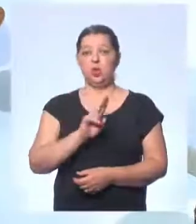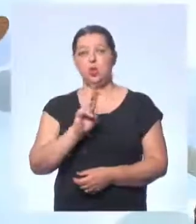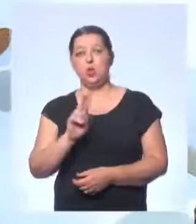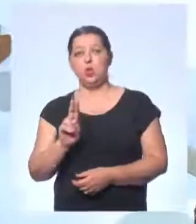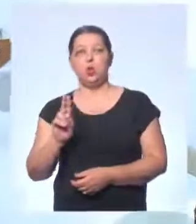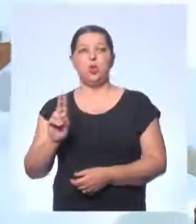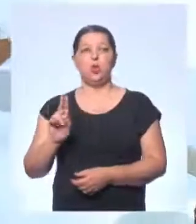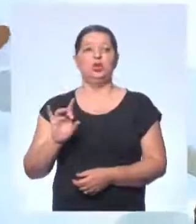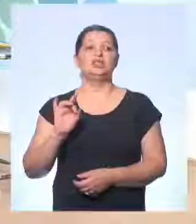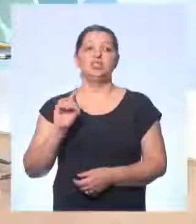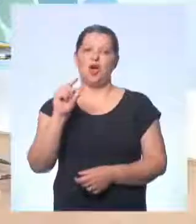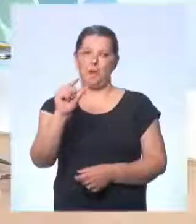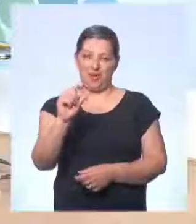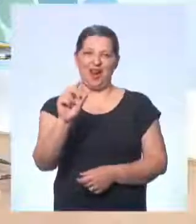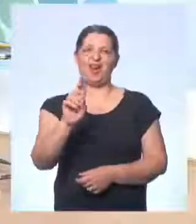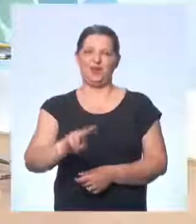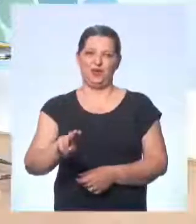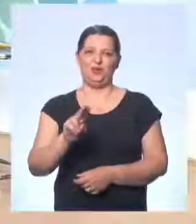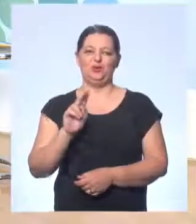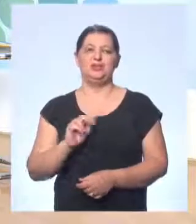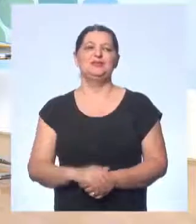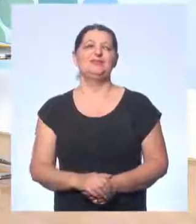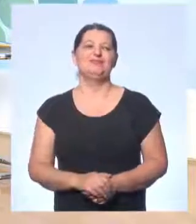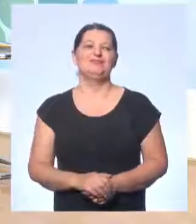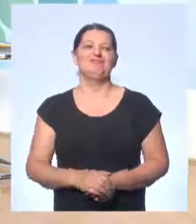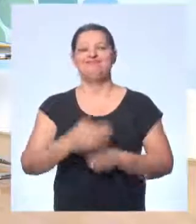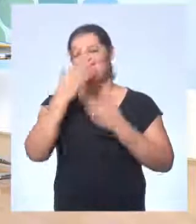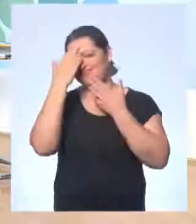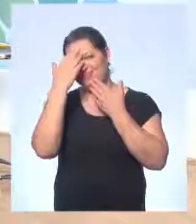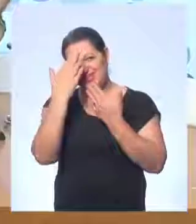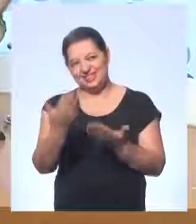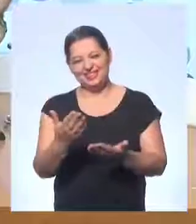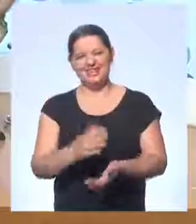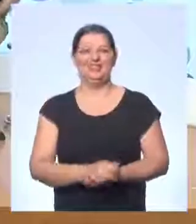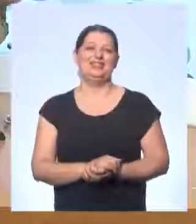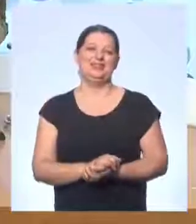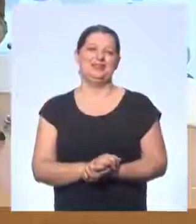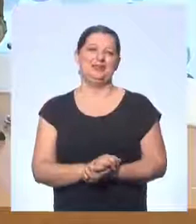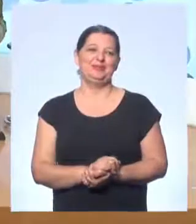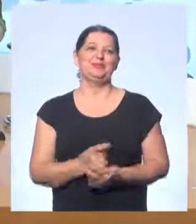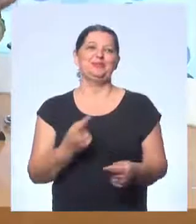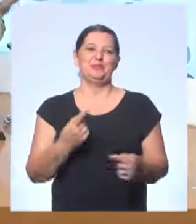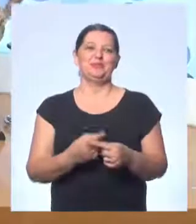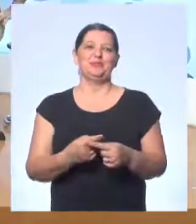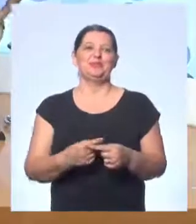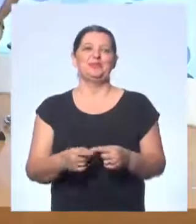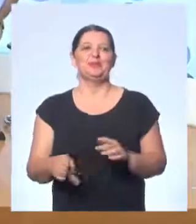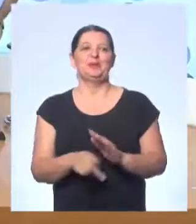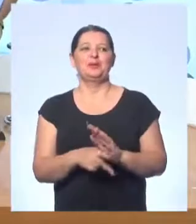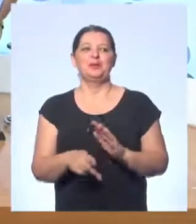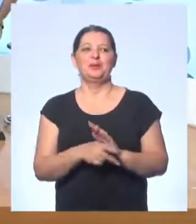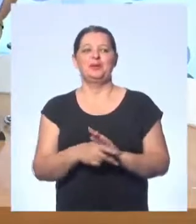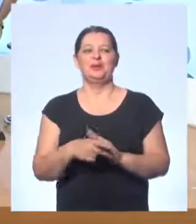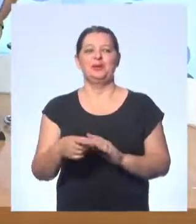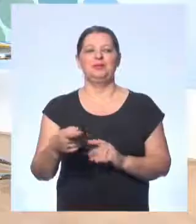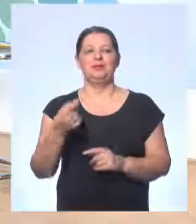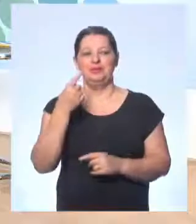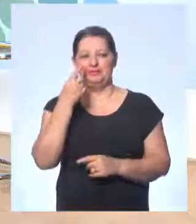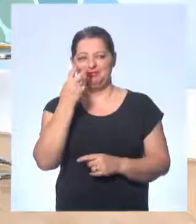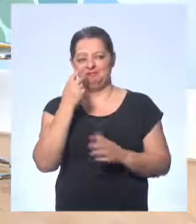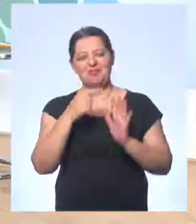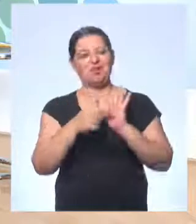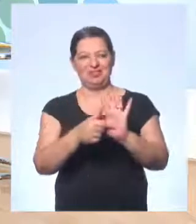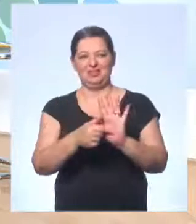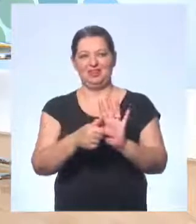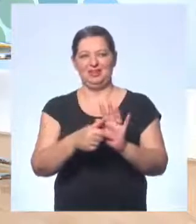Com palavras. Obrigado, nada melhor do que ter alguém para fazer, ver o som, né? Então, olha só, é